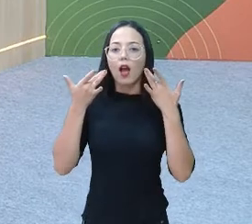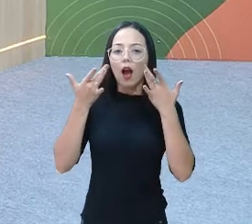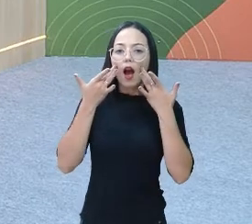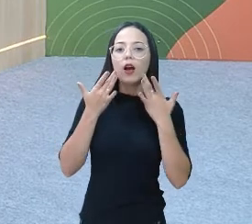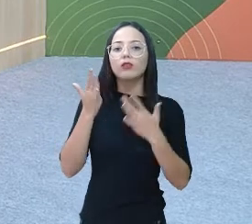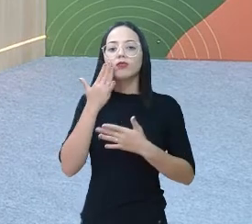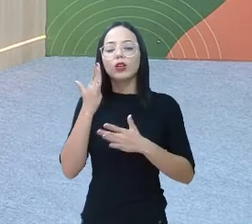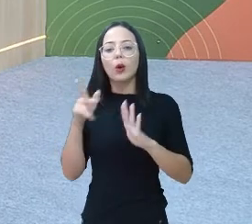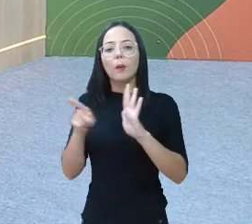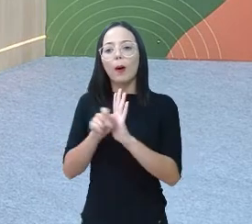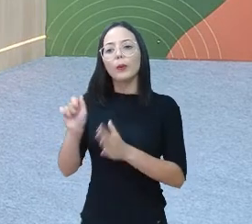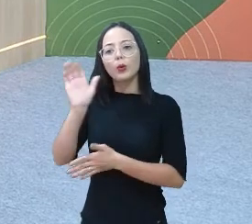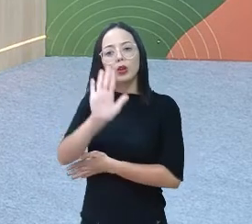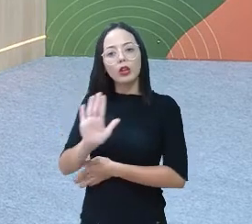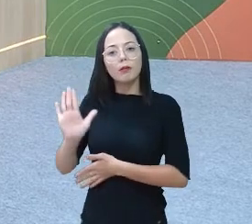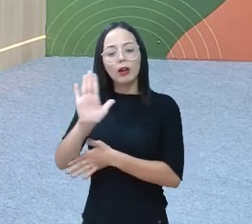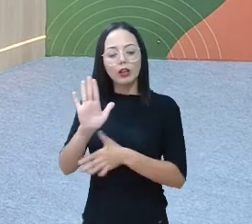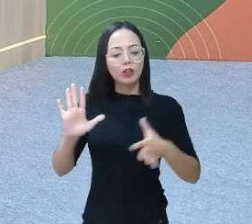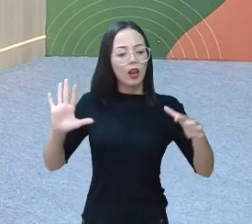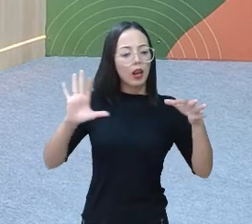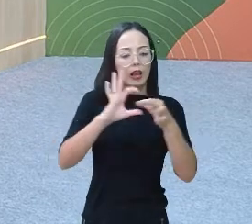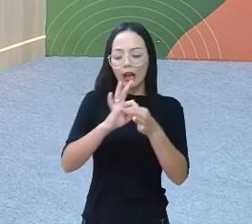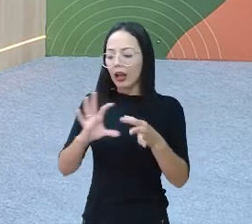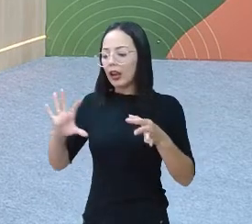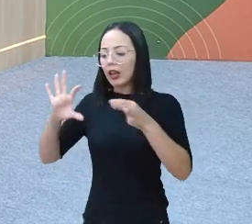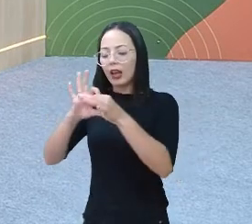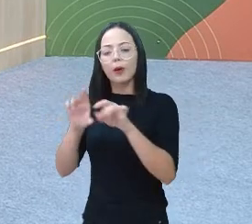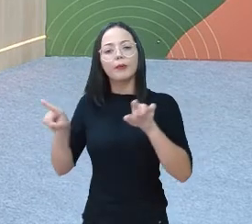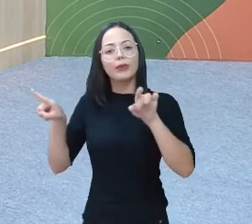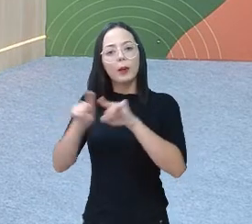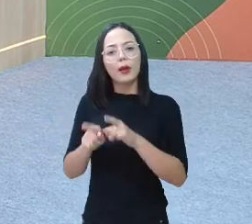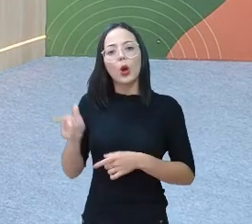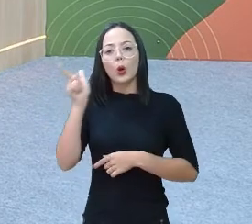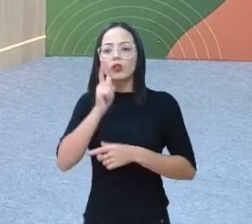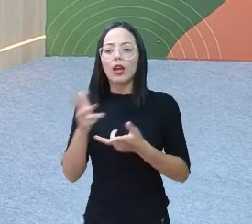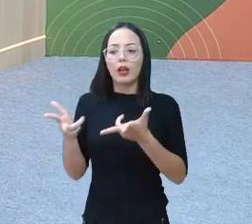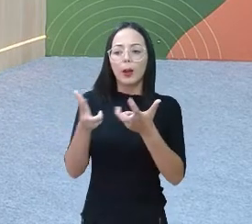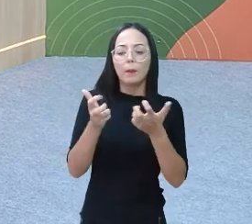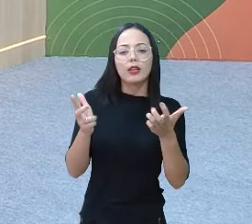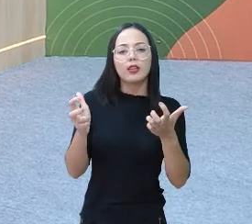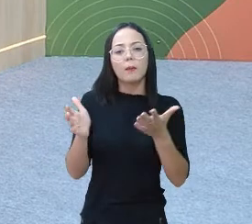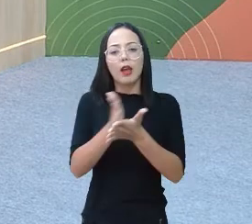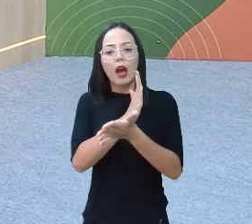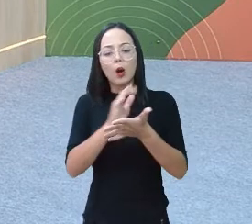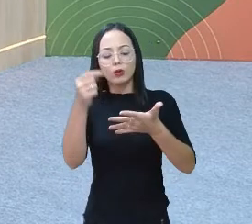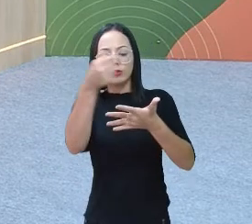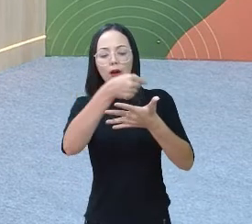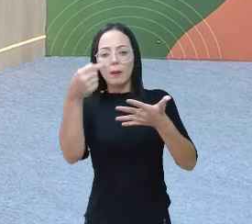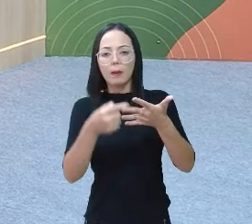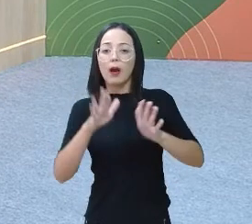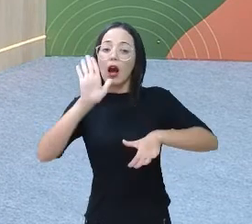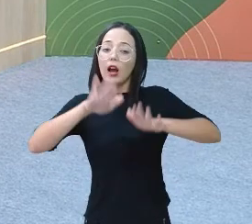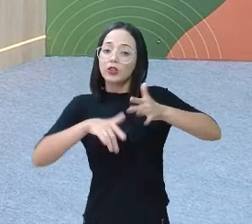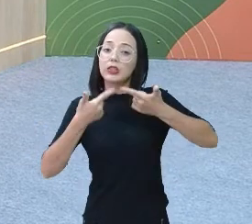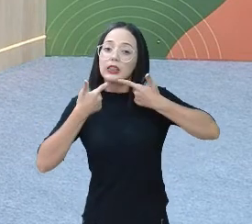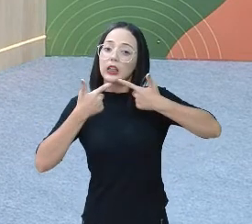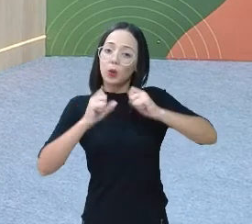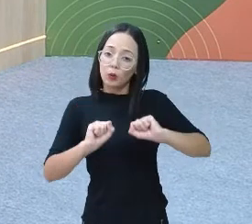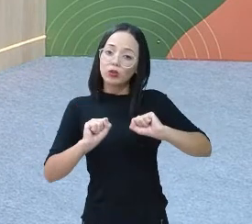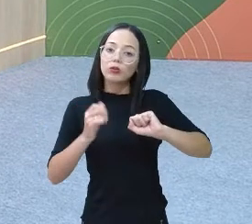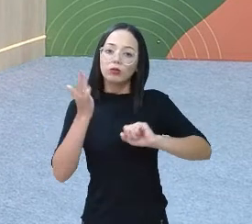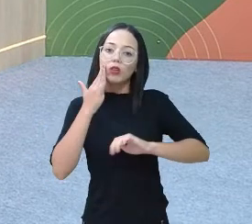em imagens, em graphic novels. A gente também consegue perceber alguns elementos que às vezes são linguísticos,